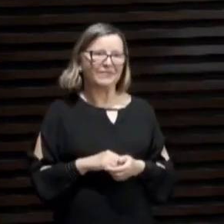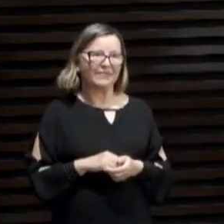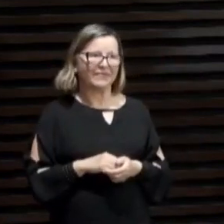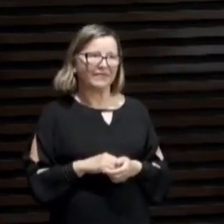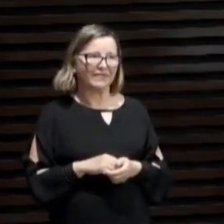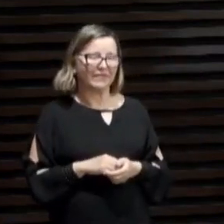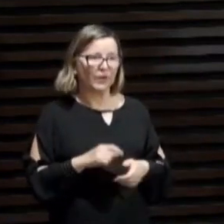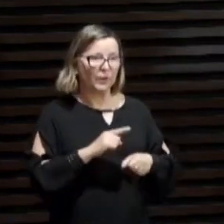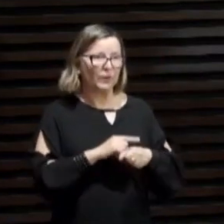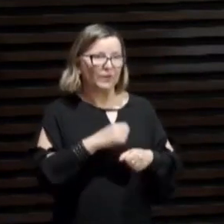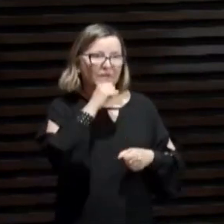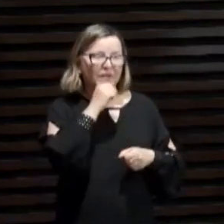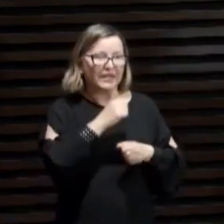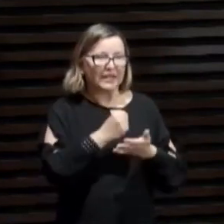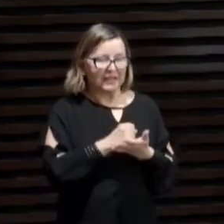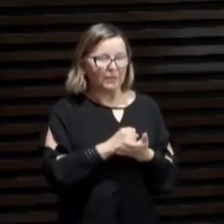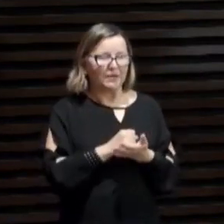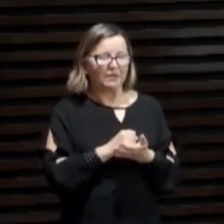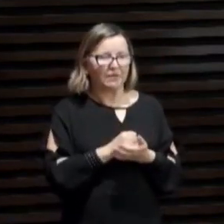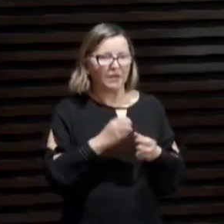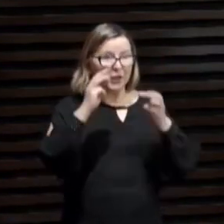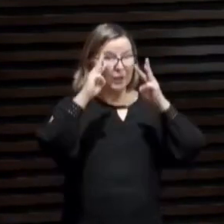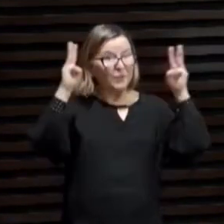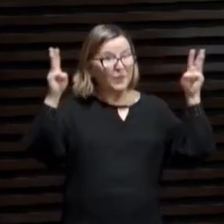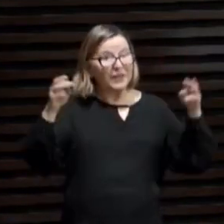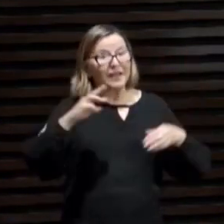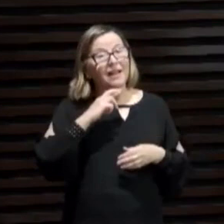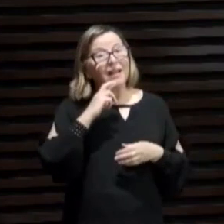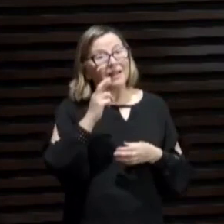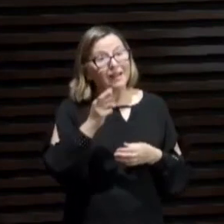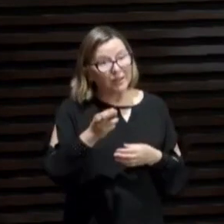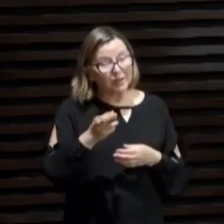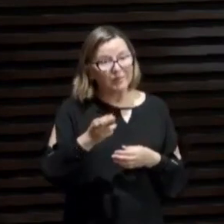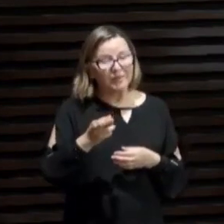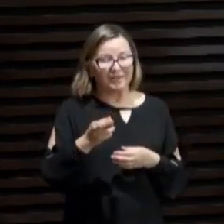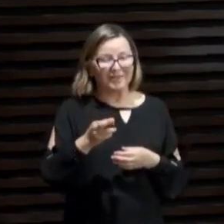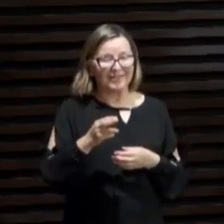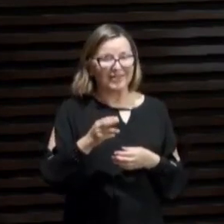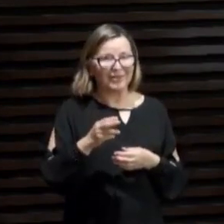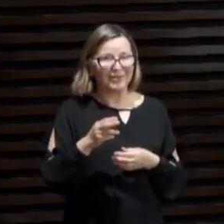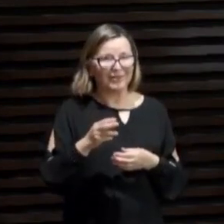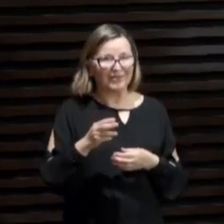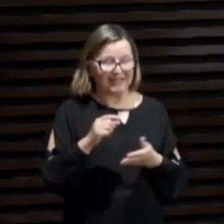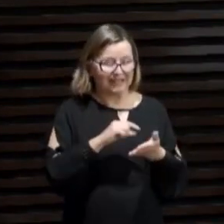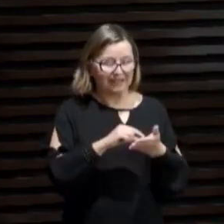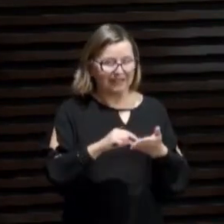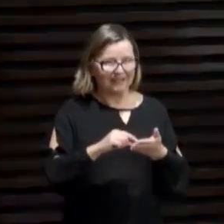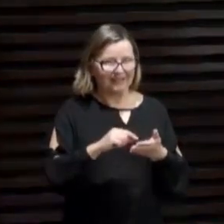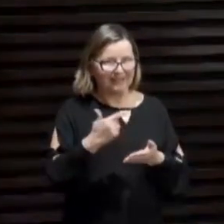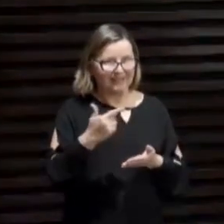Testamento. E a resposta de Moisés aqui é maravilhosa para o nosso entendimento. O versículo 29 ele vai responder aí.